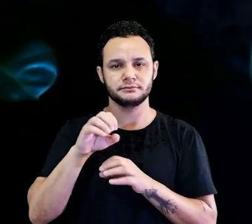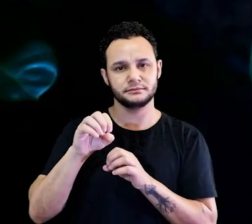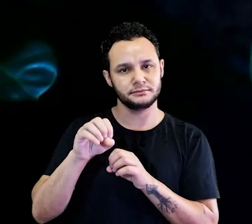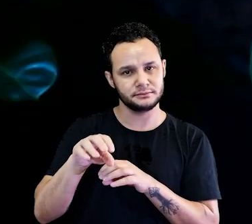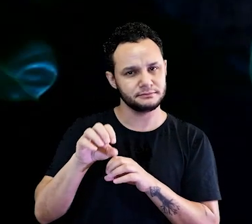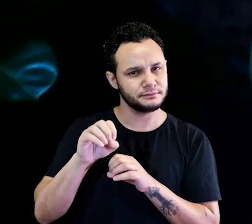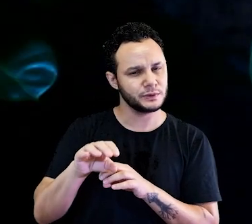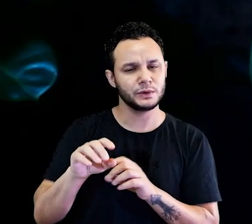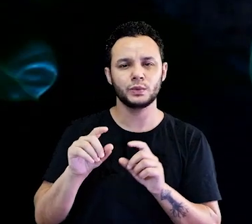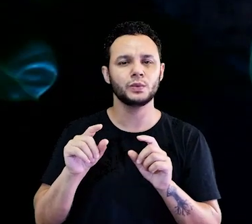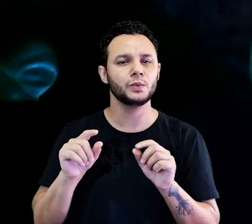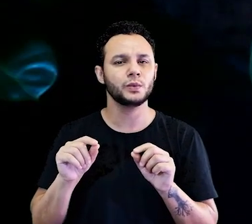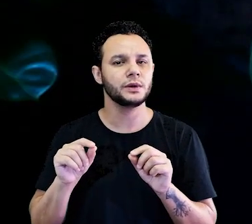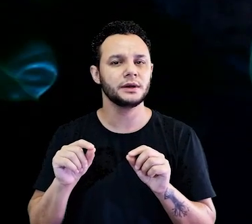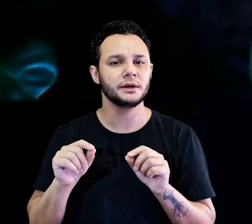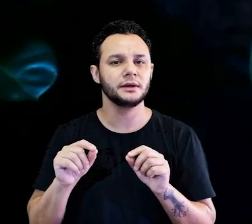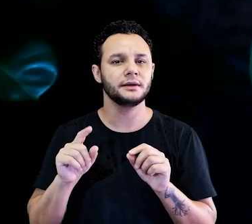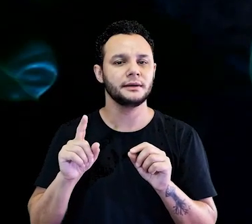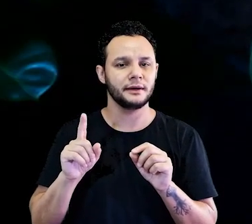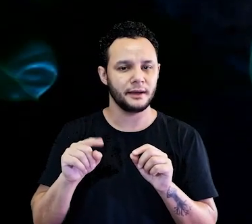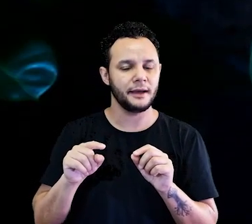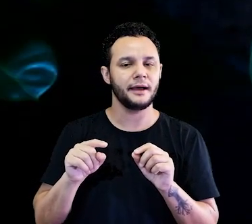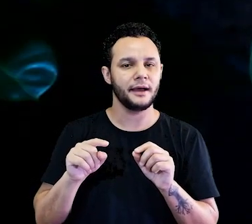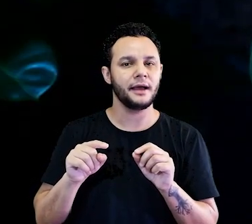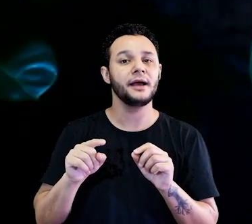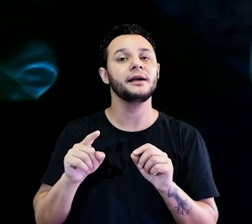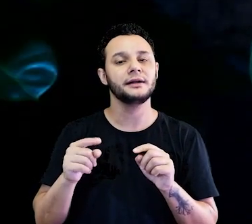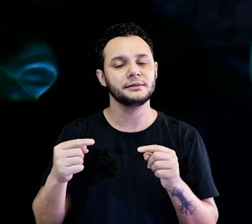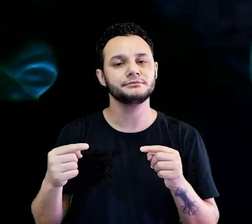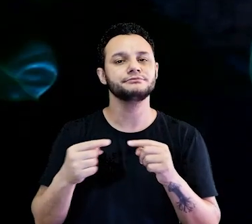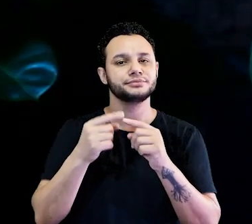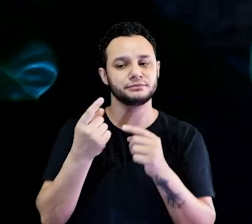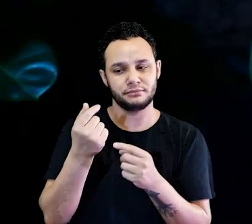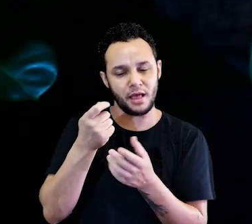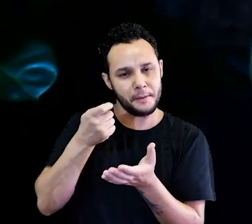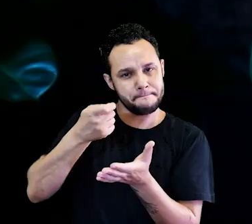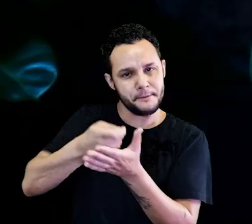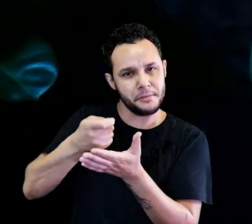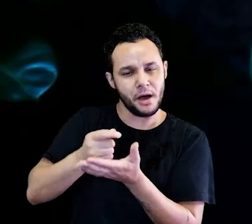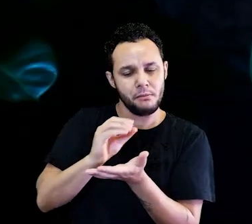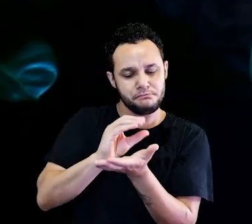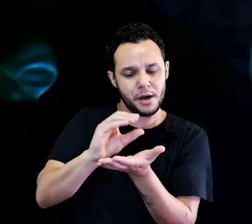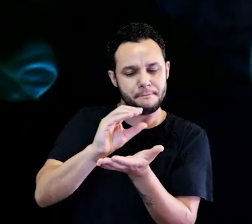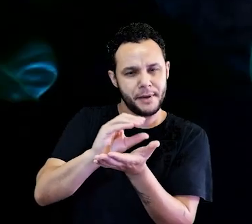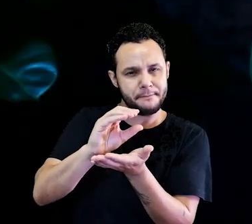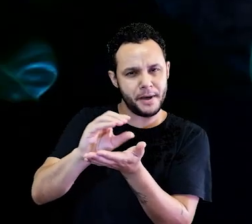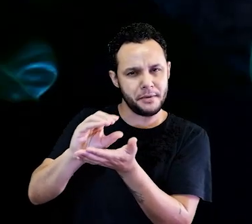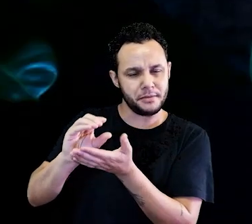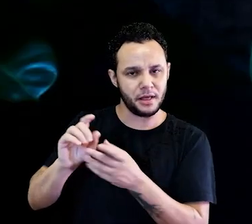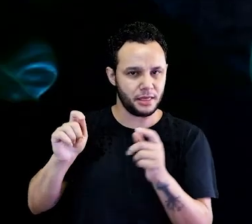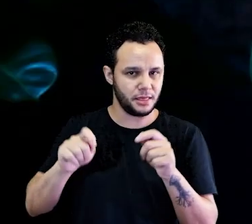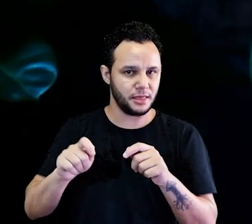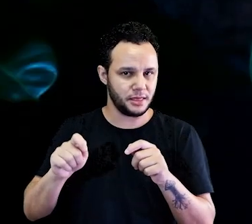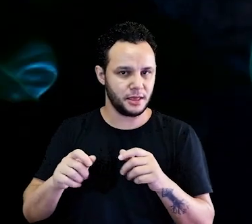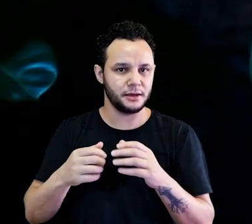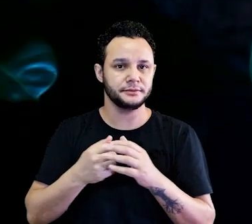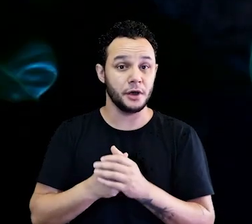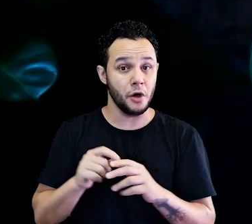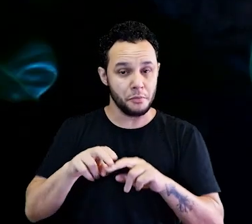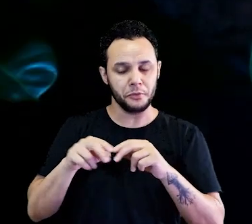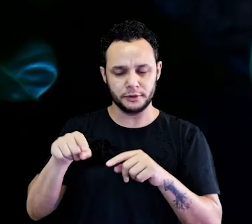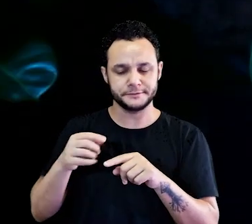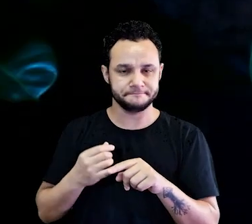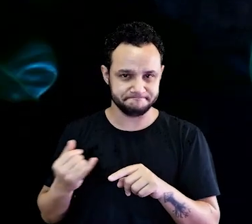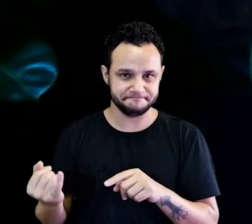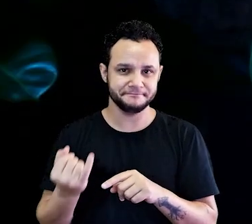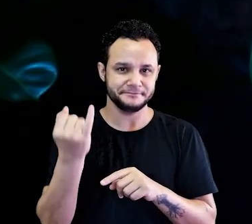O salário educação, né, gente, a gente pode dizer que ele é a segunda maior fonte de financiamento da educação básica